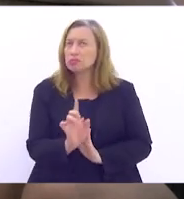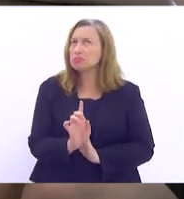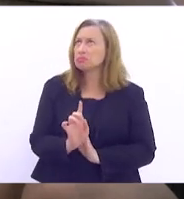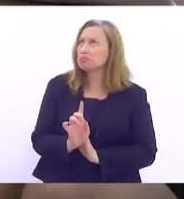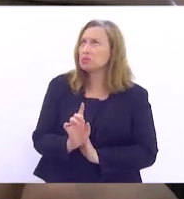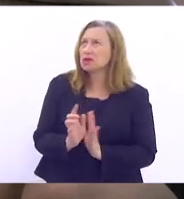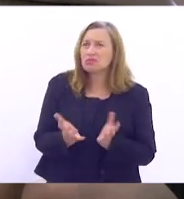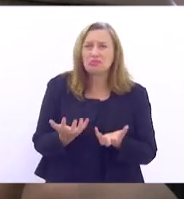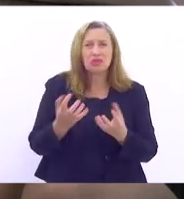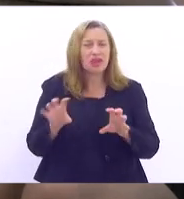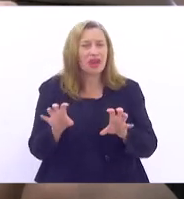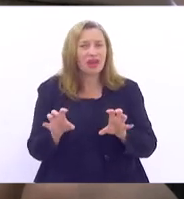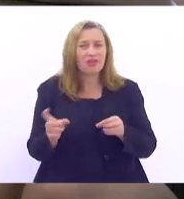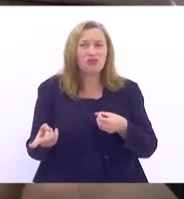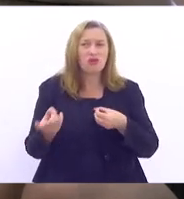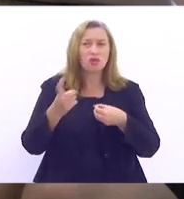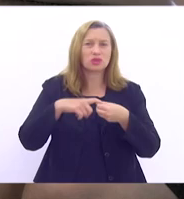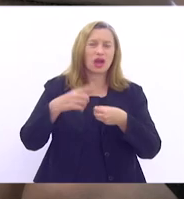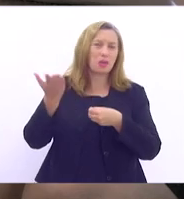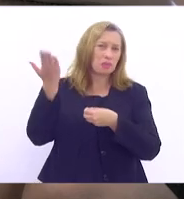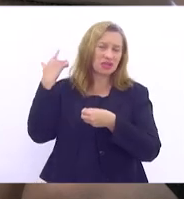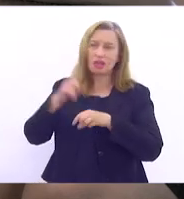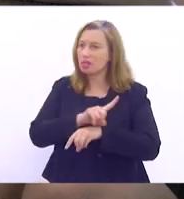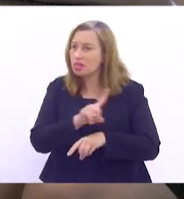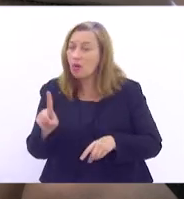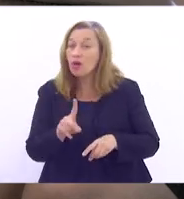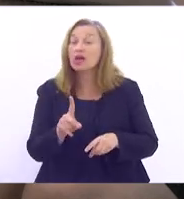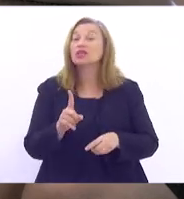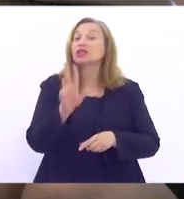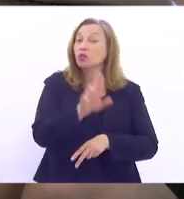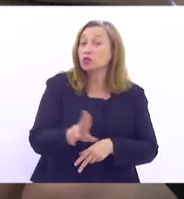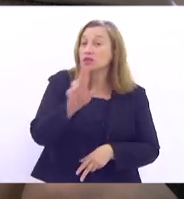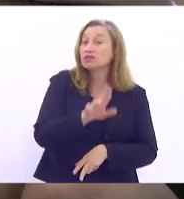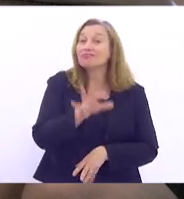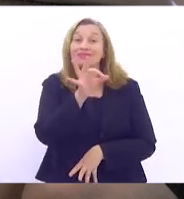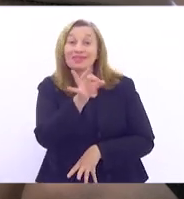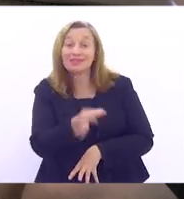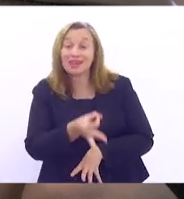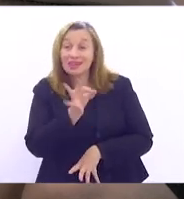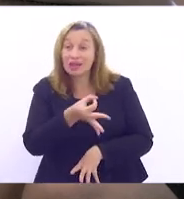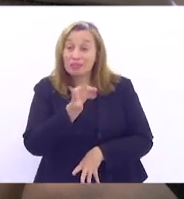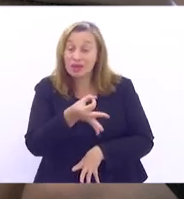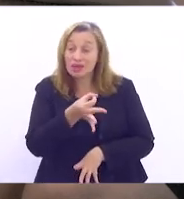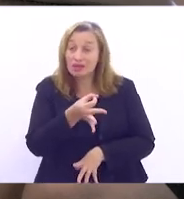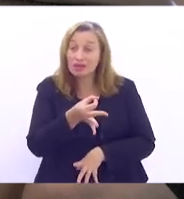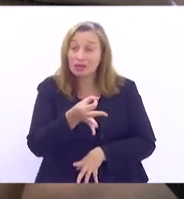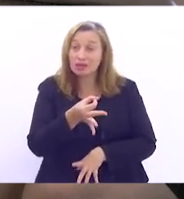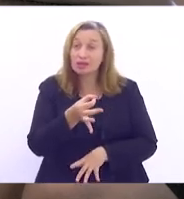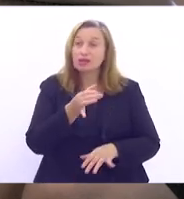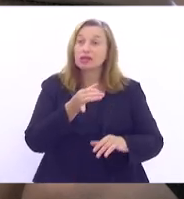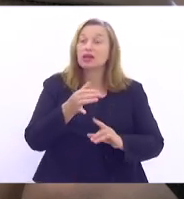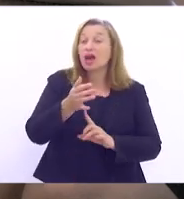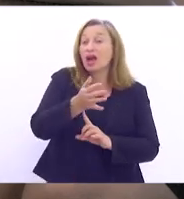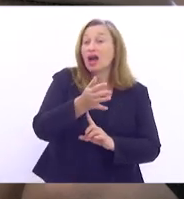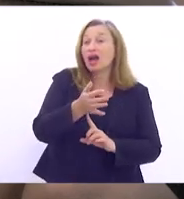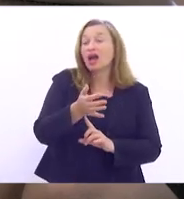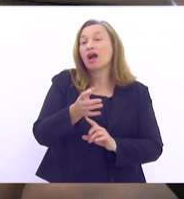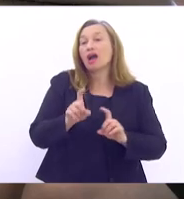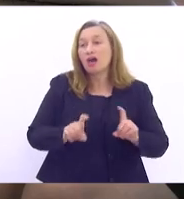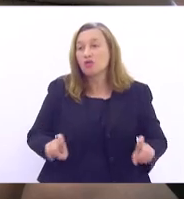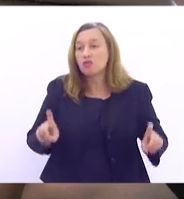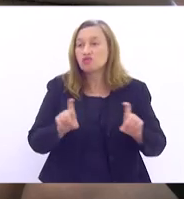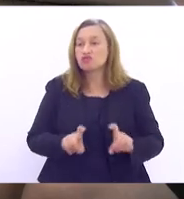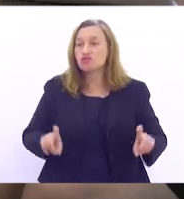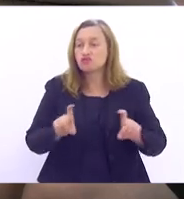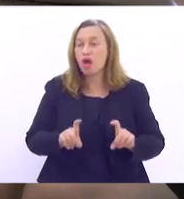A gente não está querendo voltar lá para trás. A gente está usando justamente a informática para poder